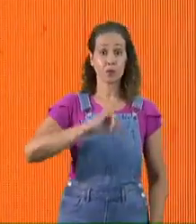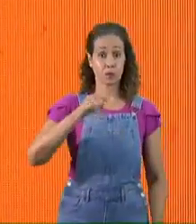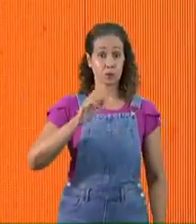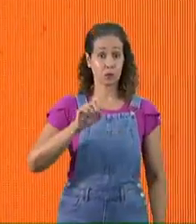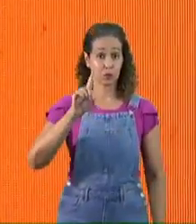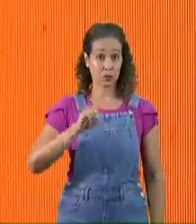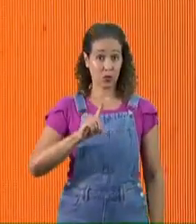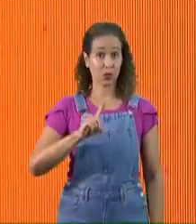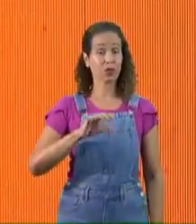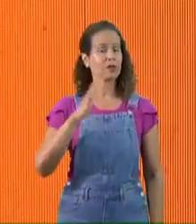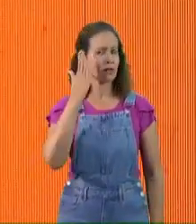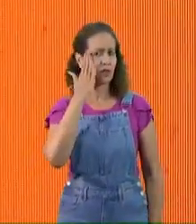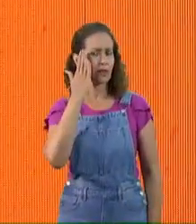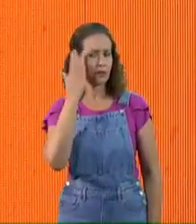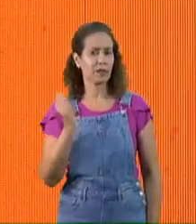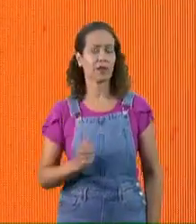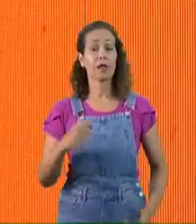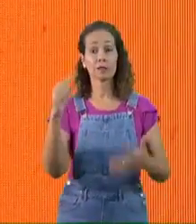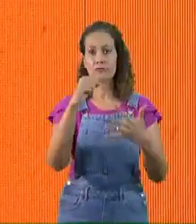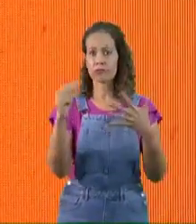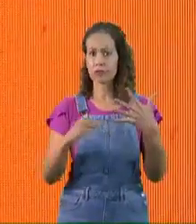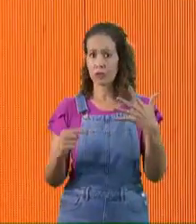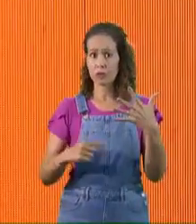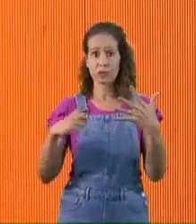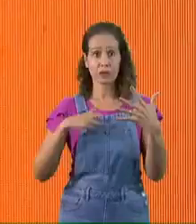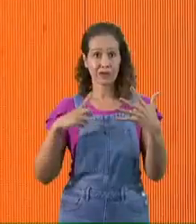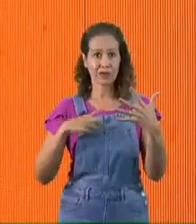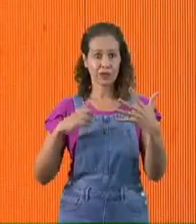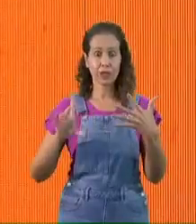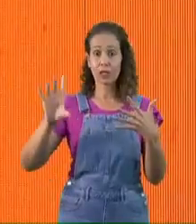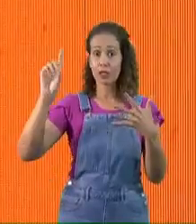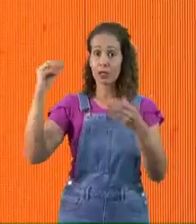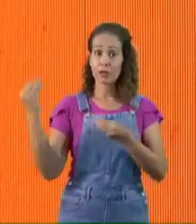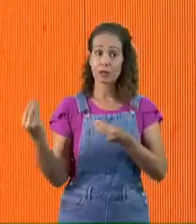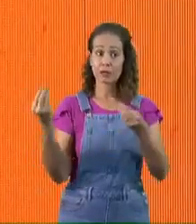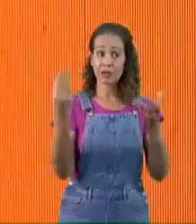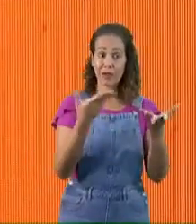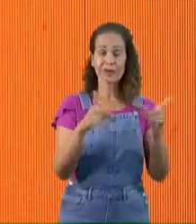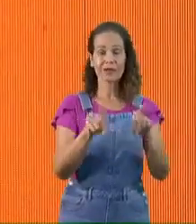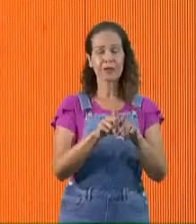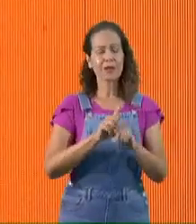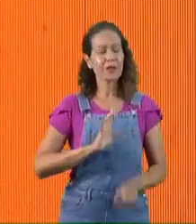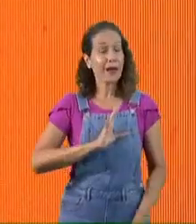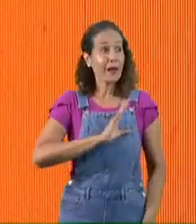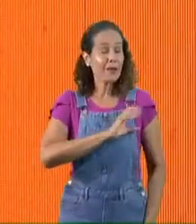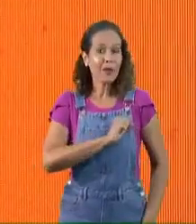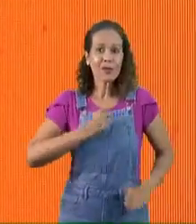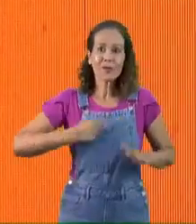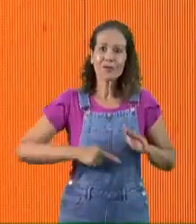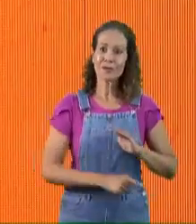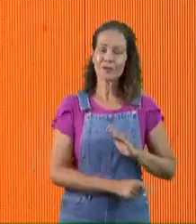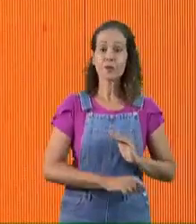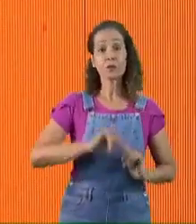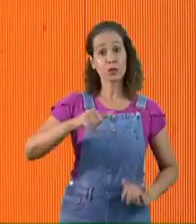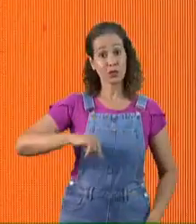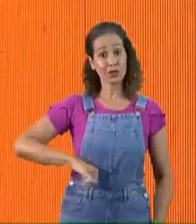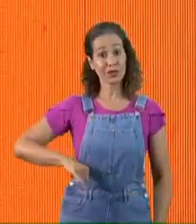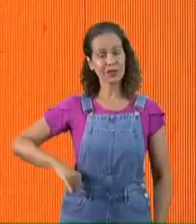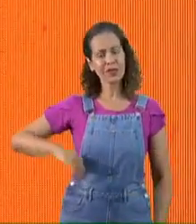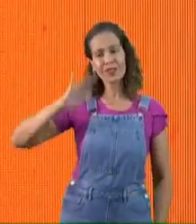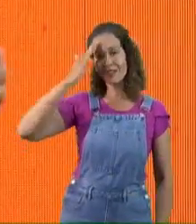maior do que todas as coisas, né, que ele tinha, o Senhor tinha dado para ele um amor incondicional, né? E Jó entendeu isso